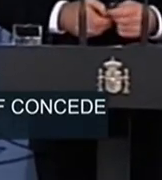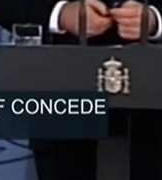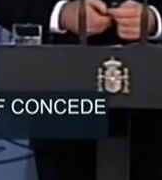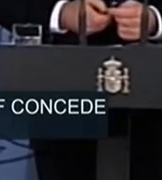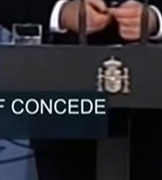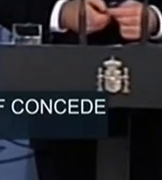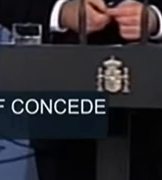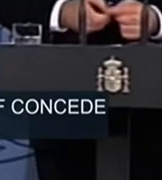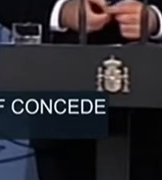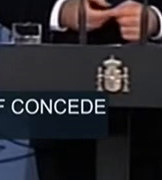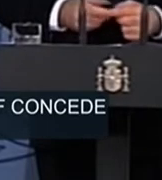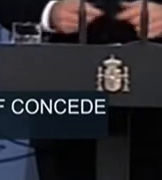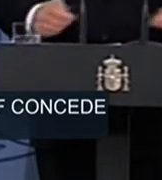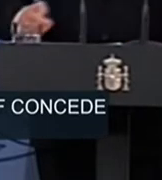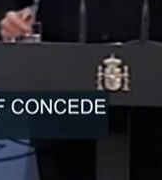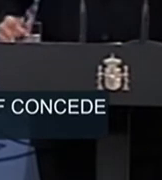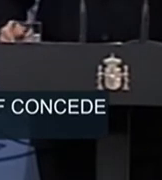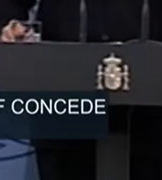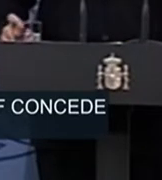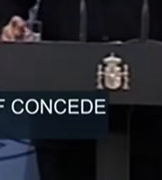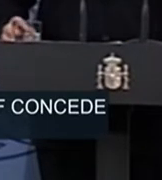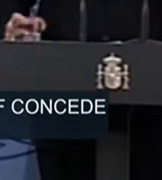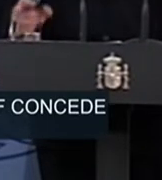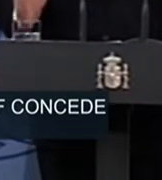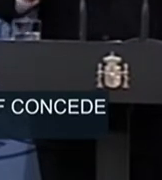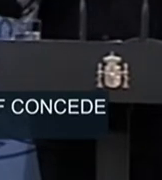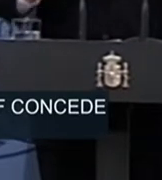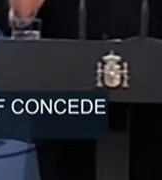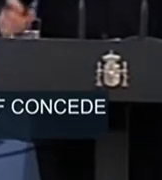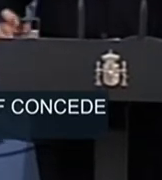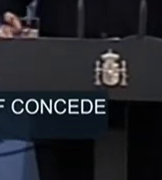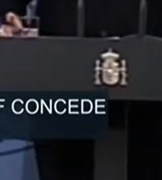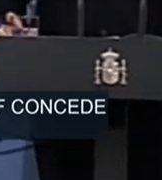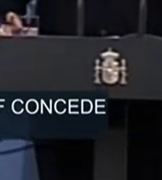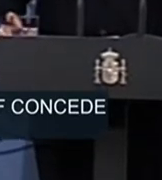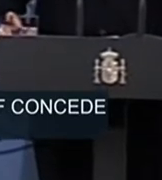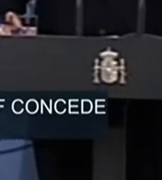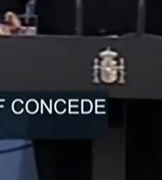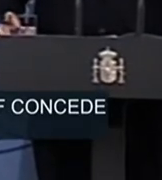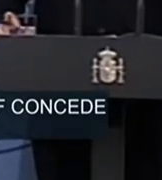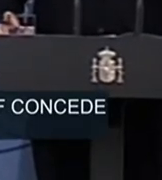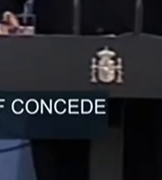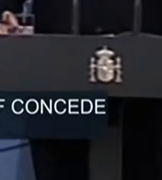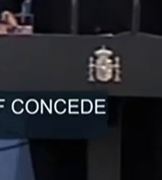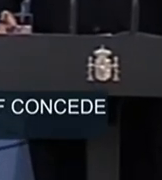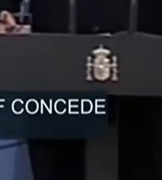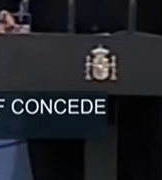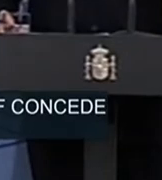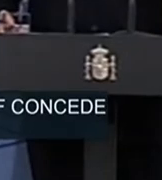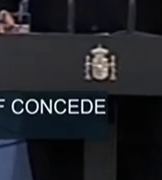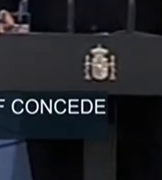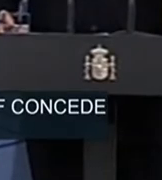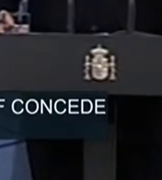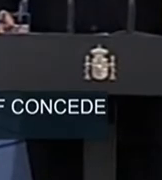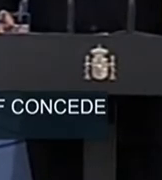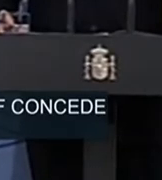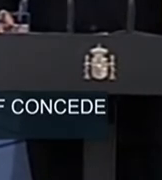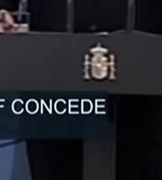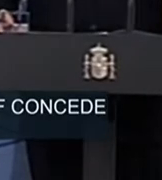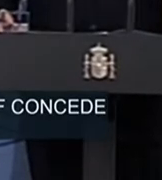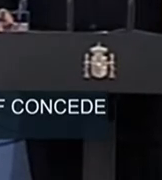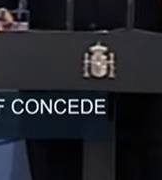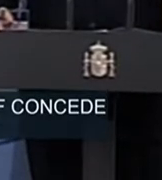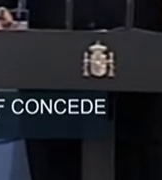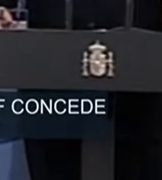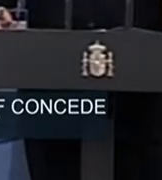seguir o caminho que a América Latina seguiu e que a presidente Dilma lo mencionou em seu discurso em Cádiz, você estava presente, certamente prestou